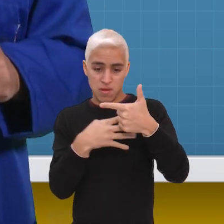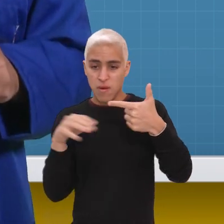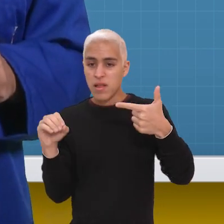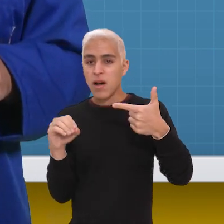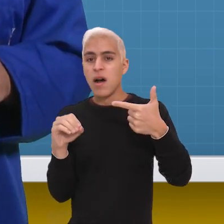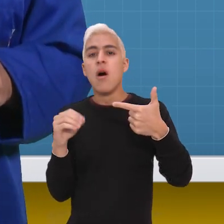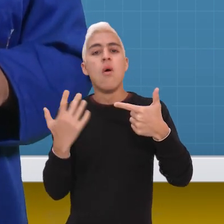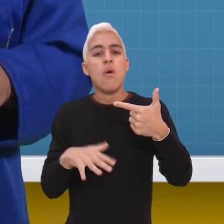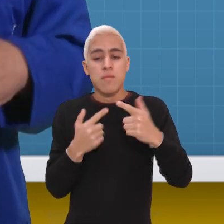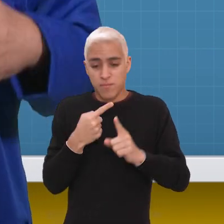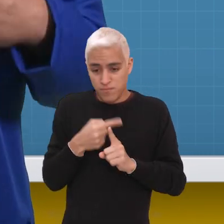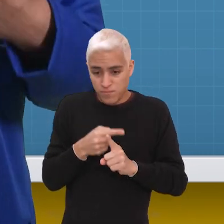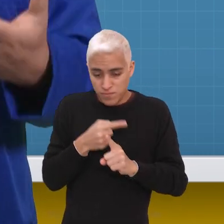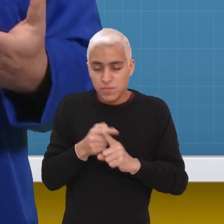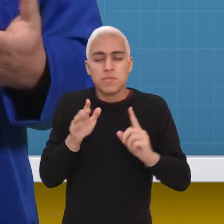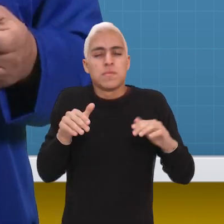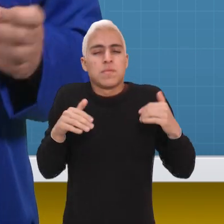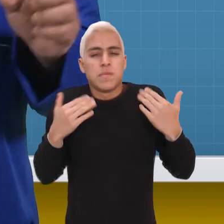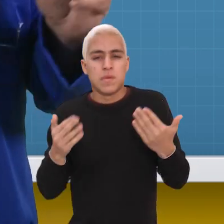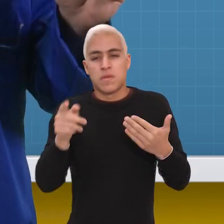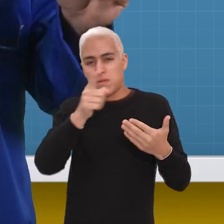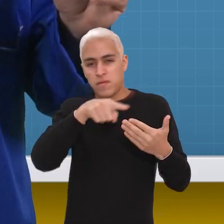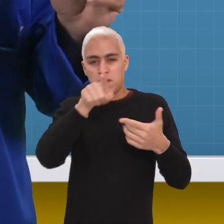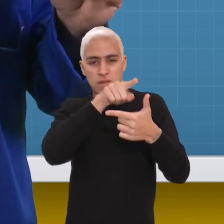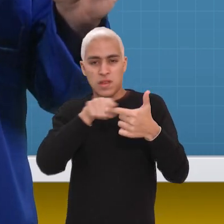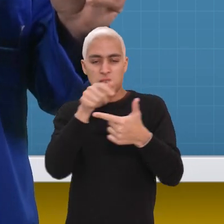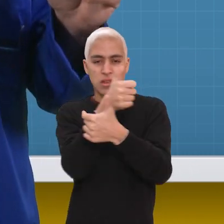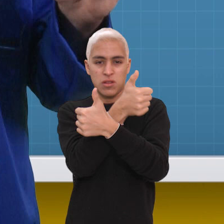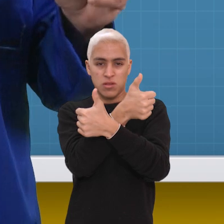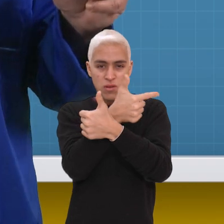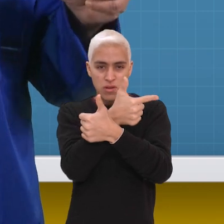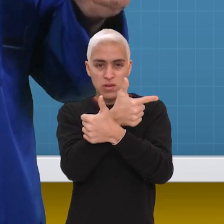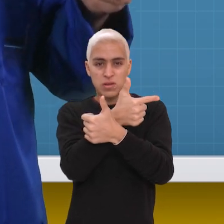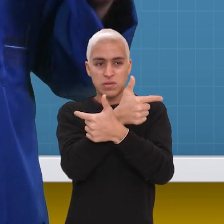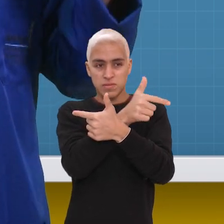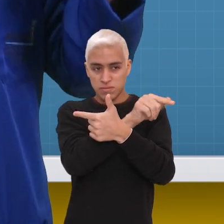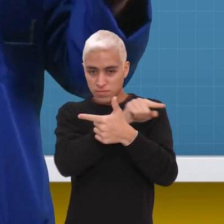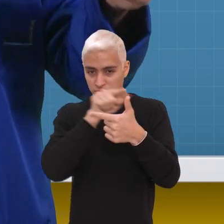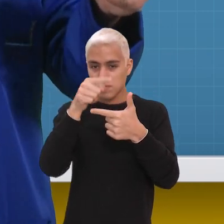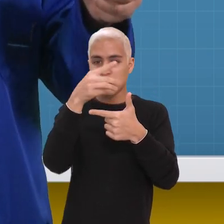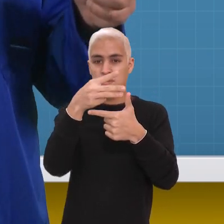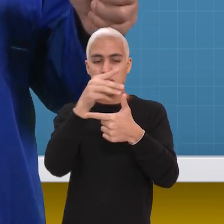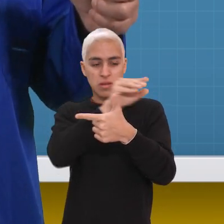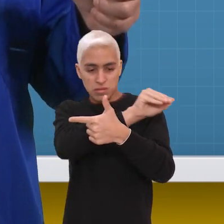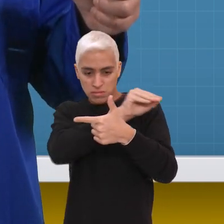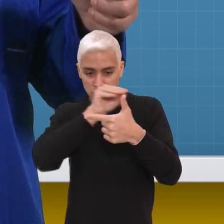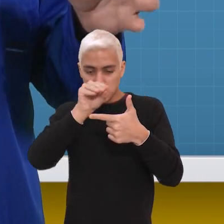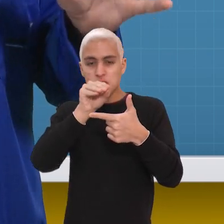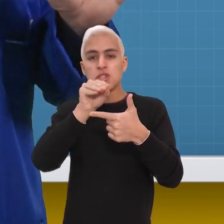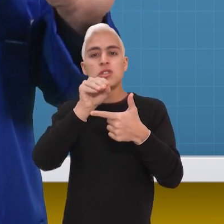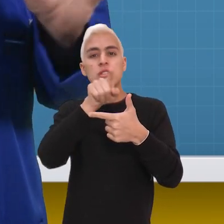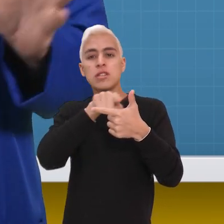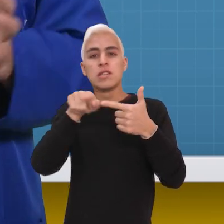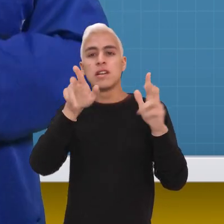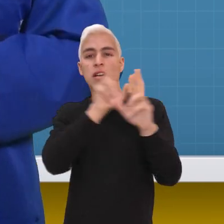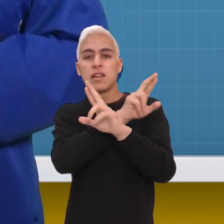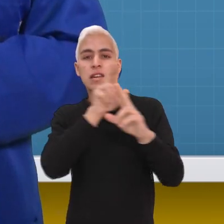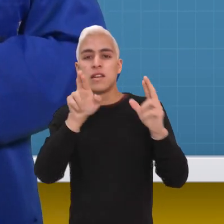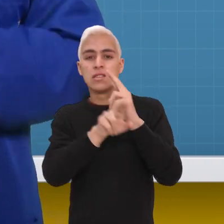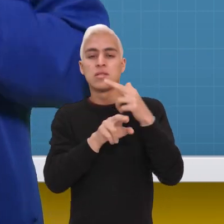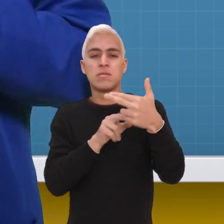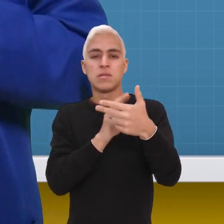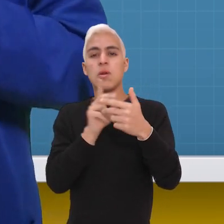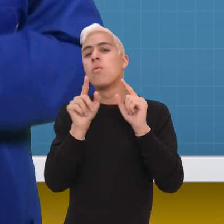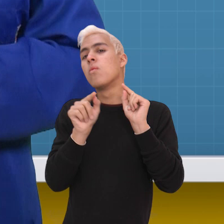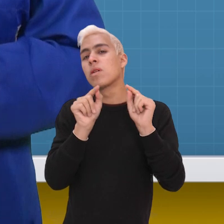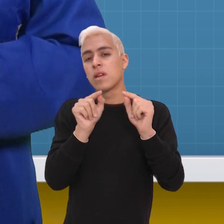esse número 400. Por quê? Porque quando você dividiu 12 unidades por 3 unidades, você já teve a